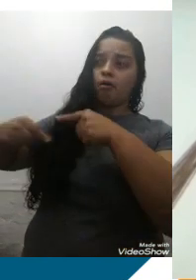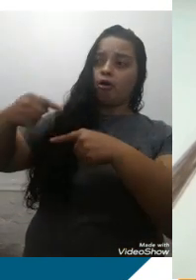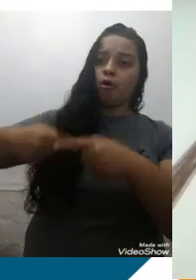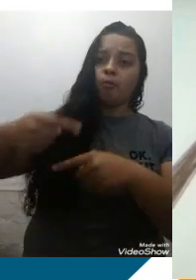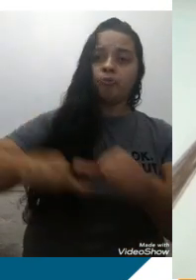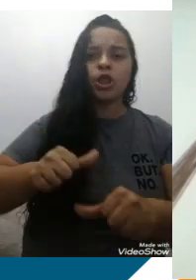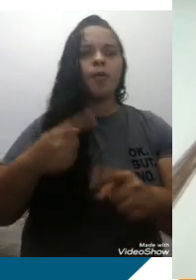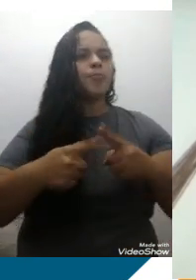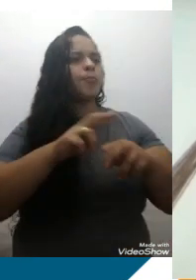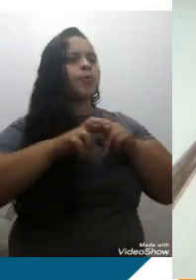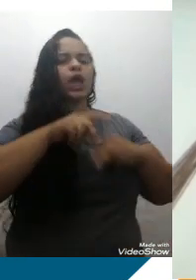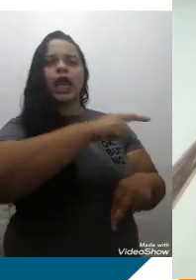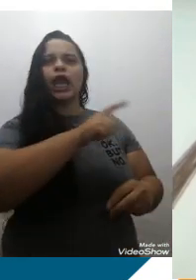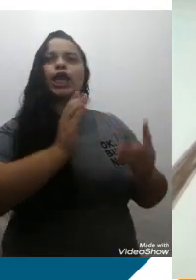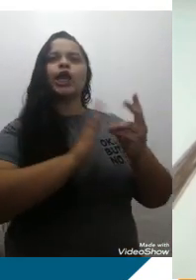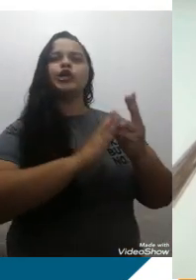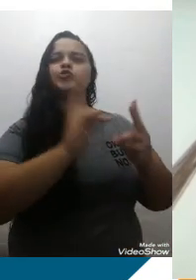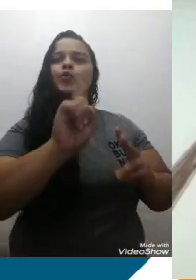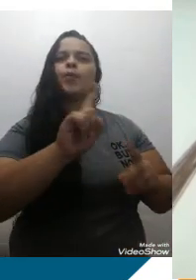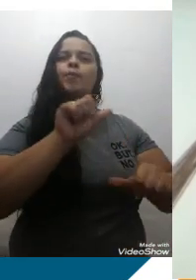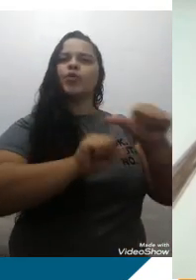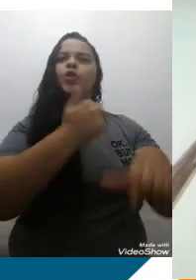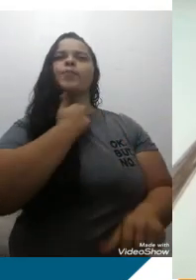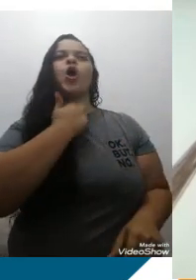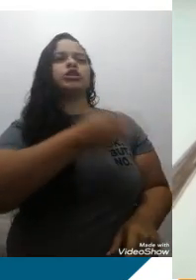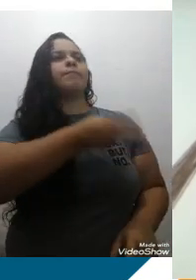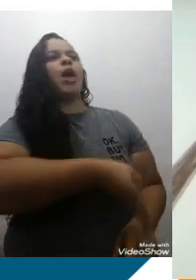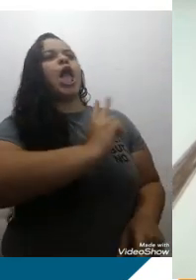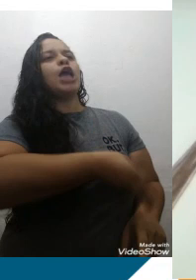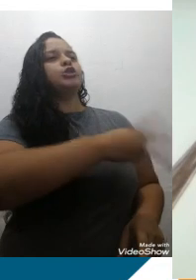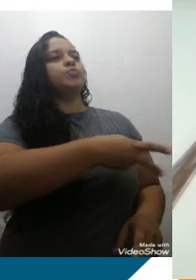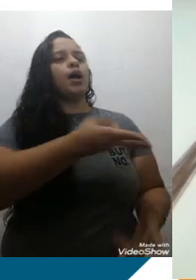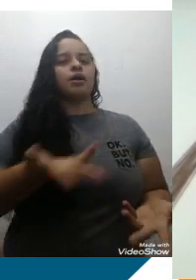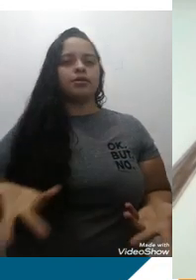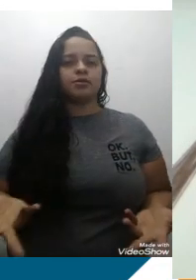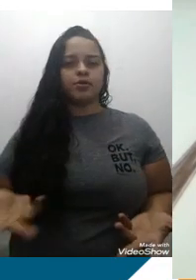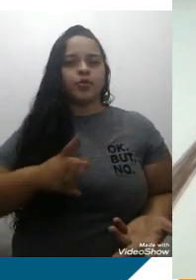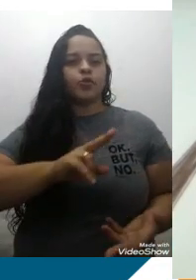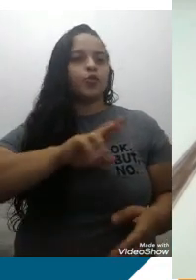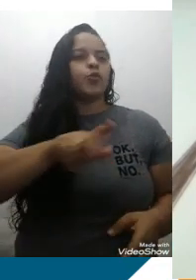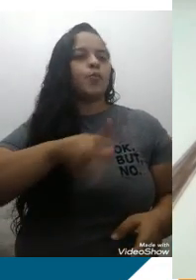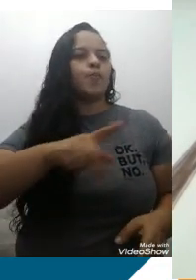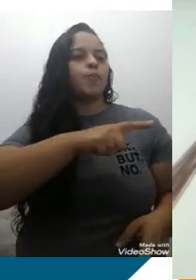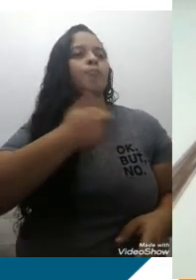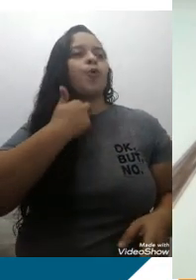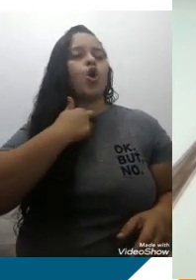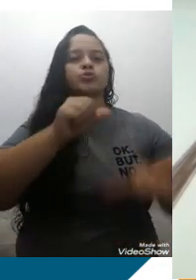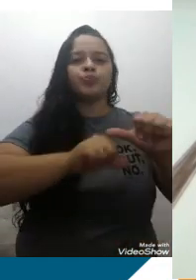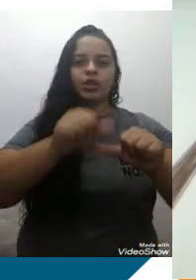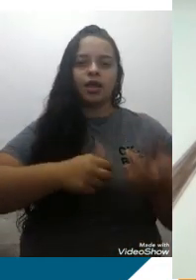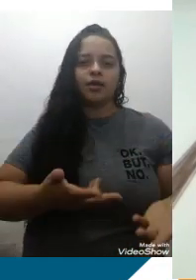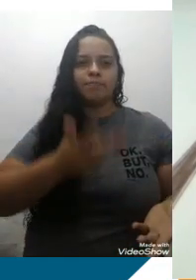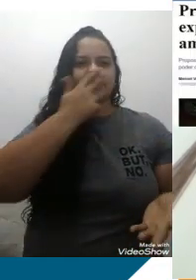podem? Finalmente, há o preconceito de que os índios que habitam as regiões de floresta atrasam o progresso